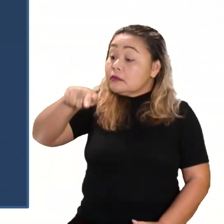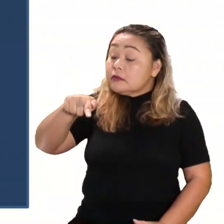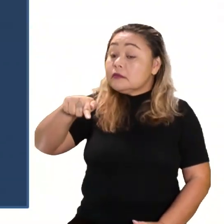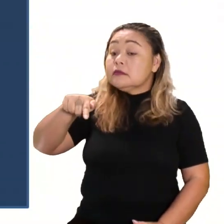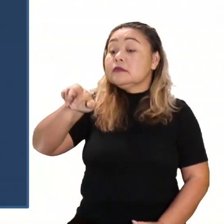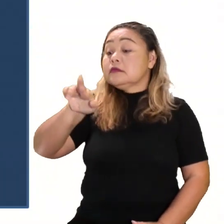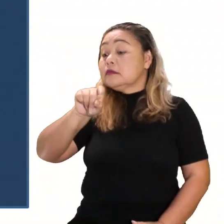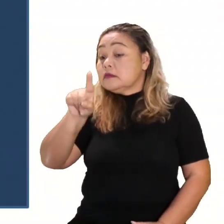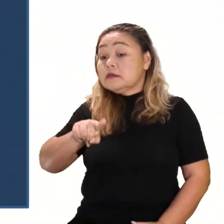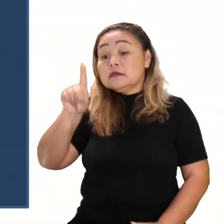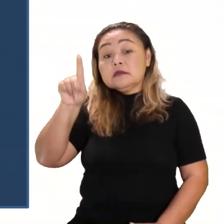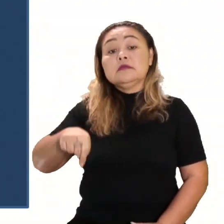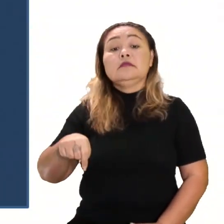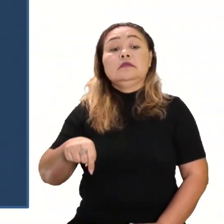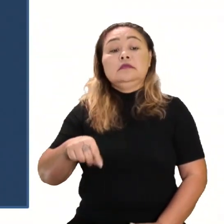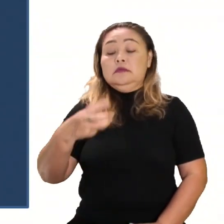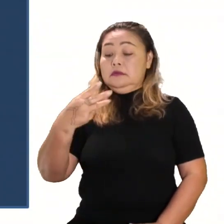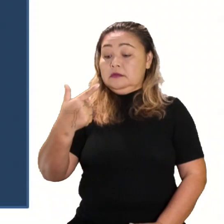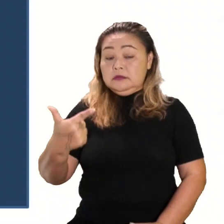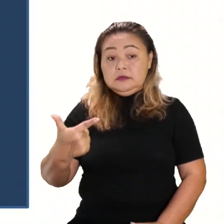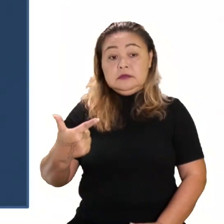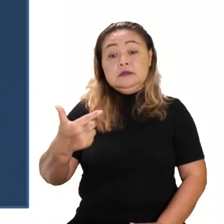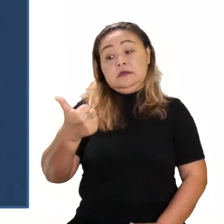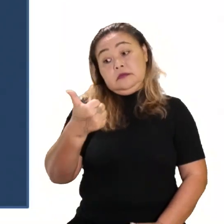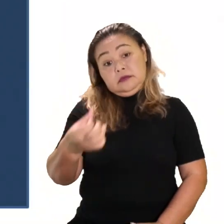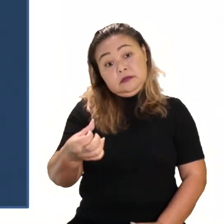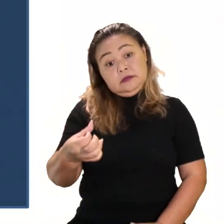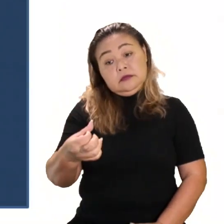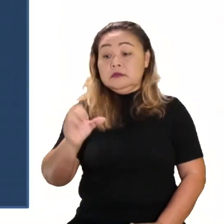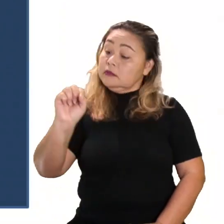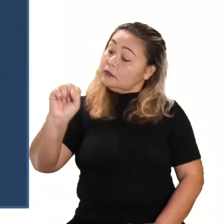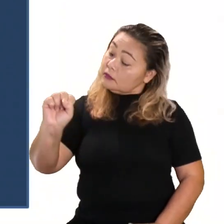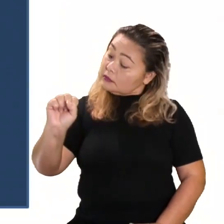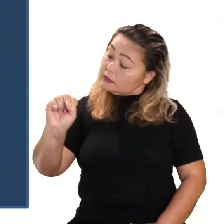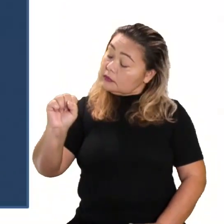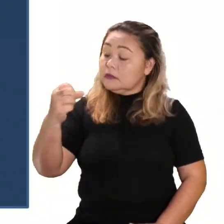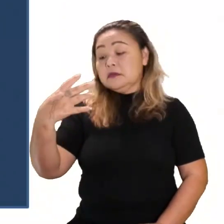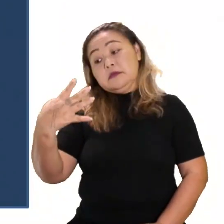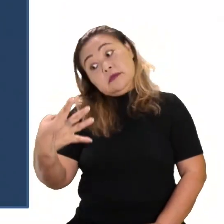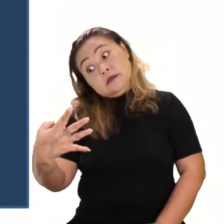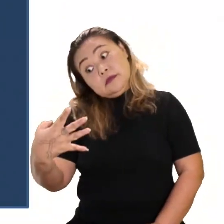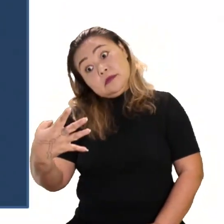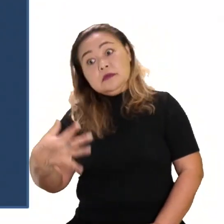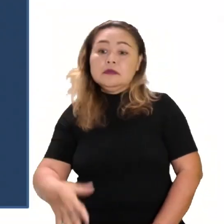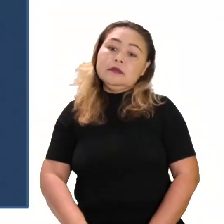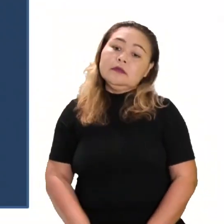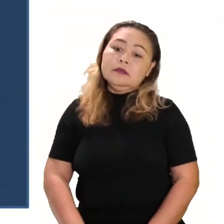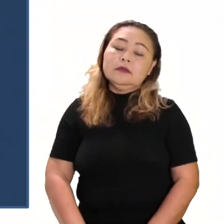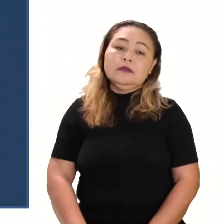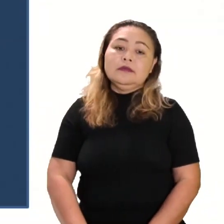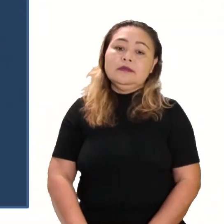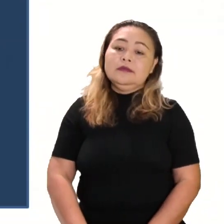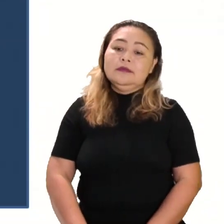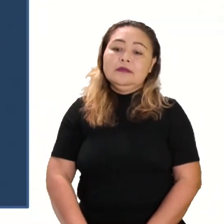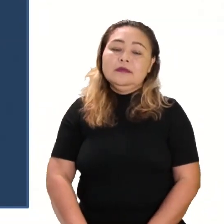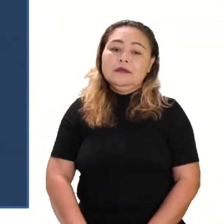razão Q é 32, é 16, é 8 ou é 4?